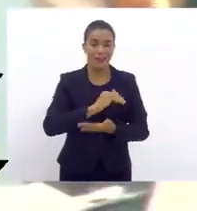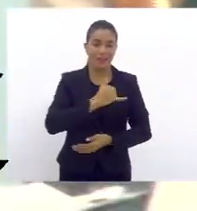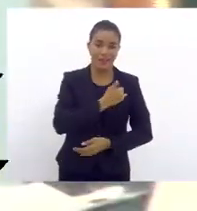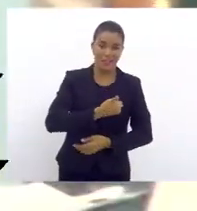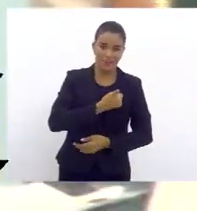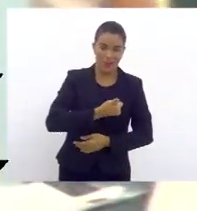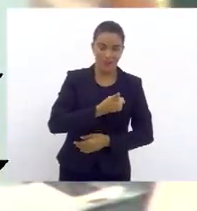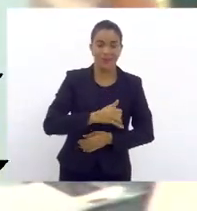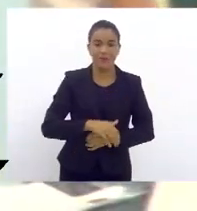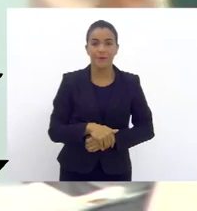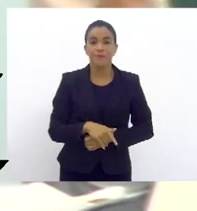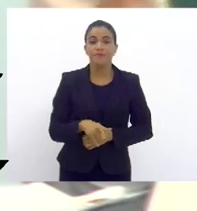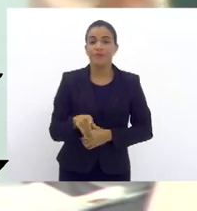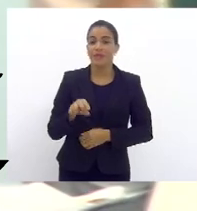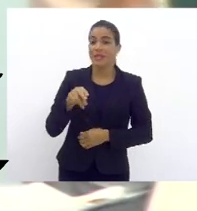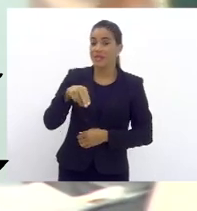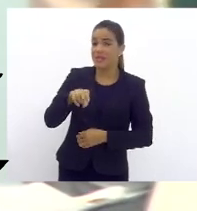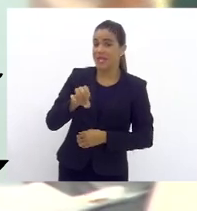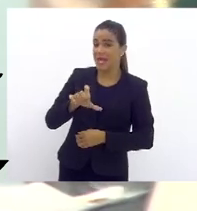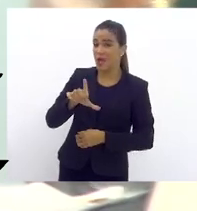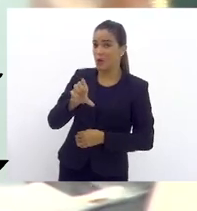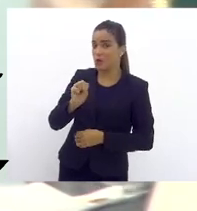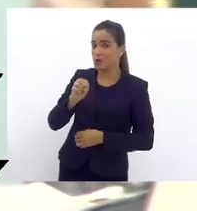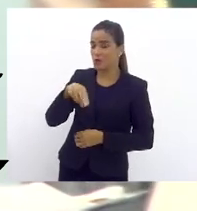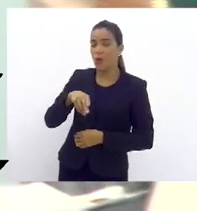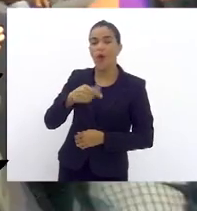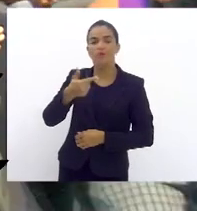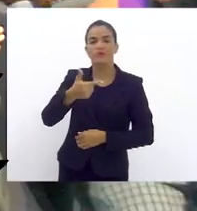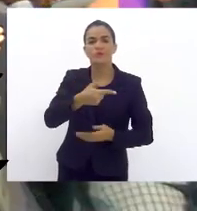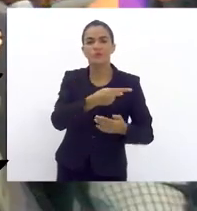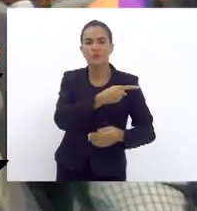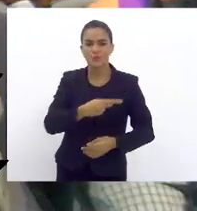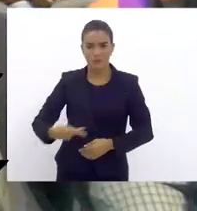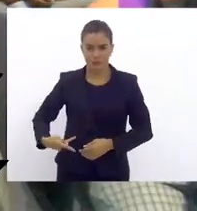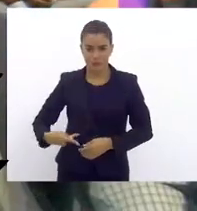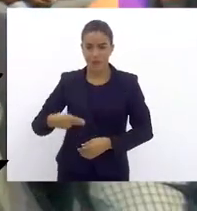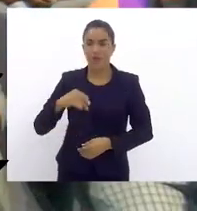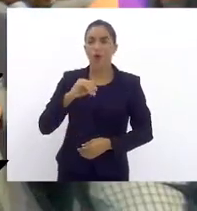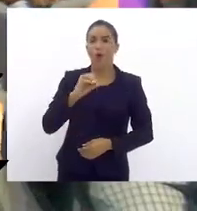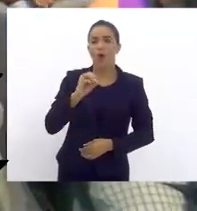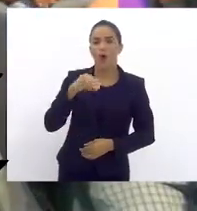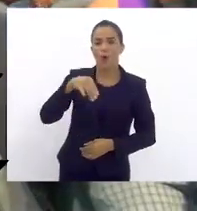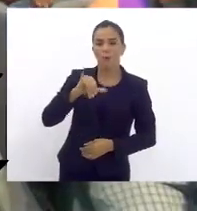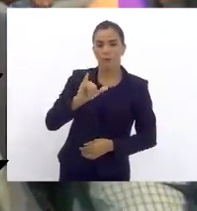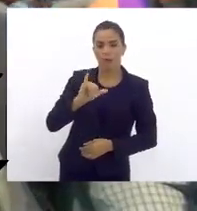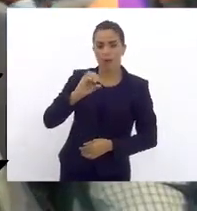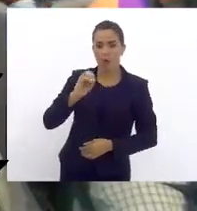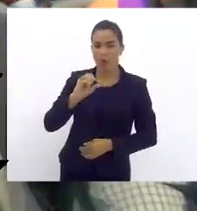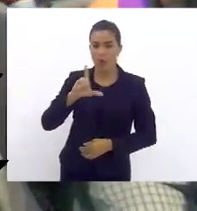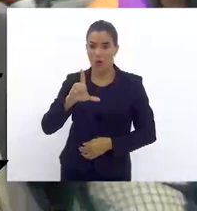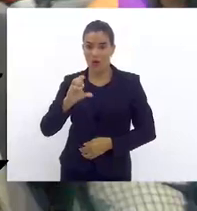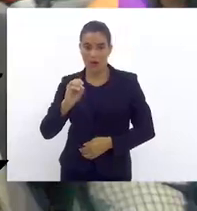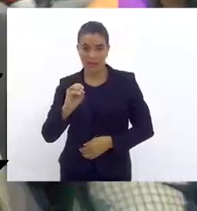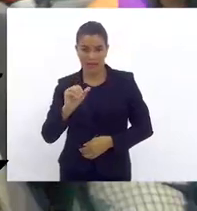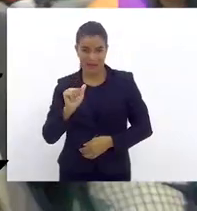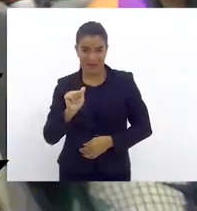o Nelson tome G que é vice-presidente do milionário também lá do Gebara